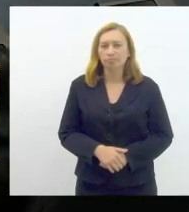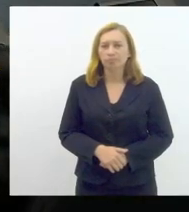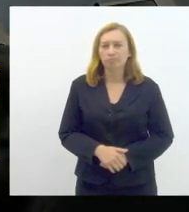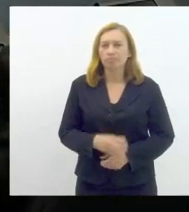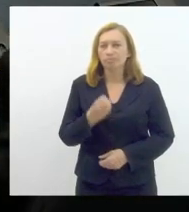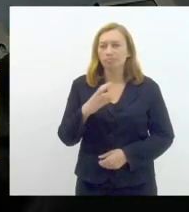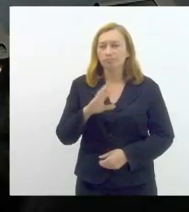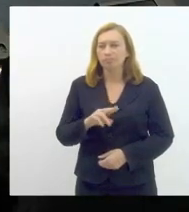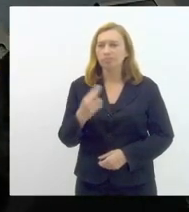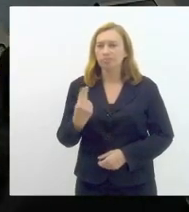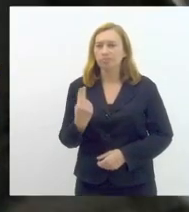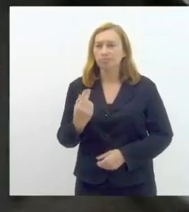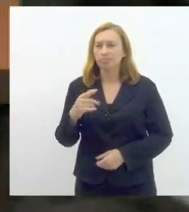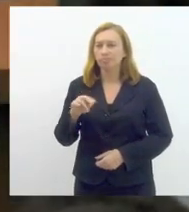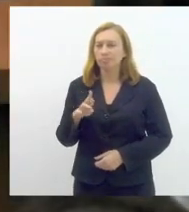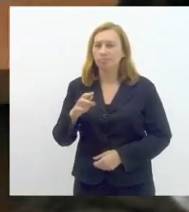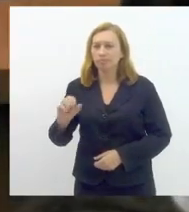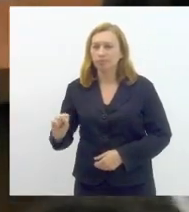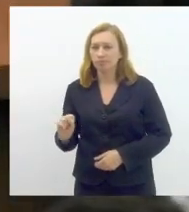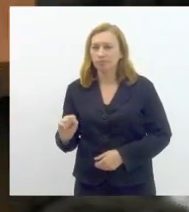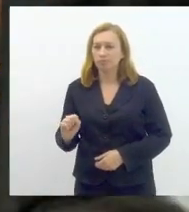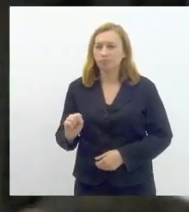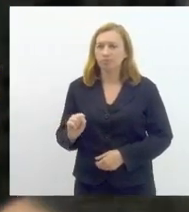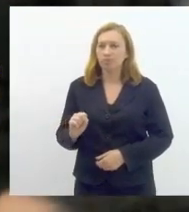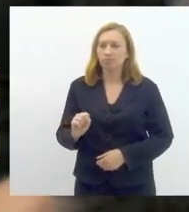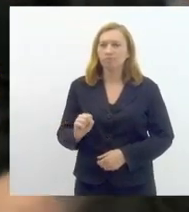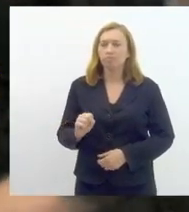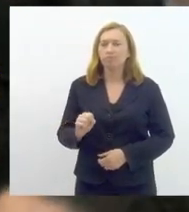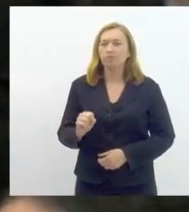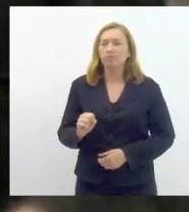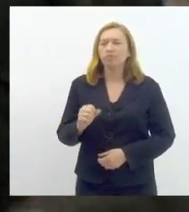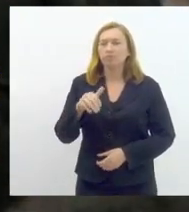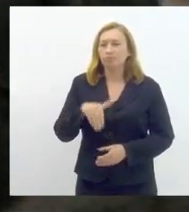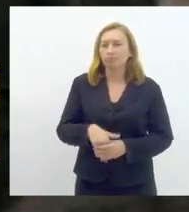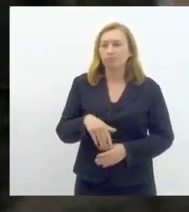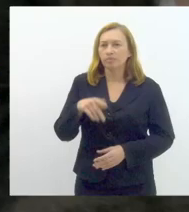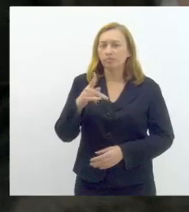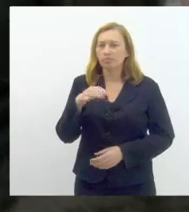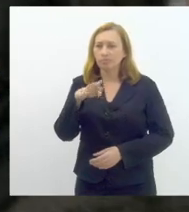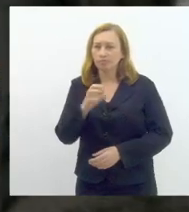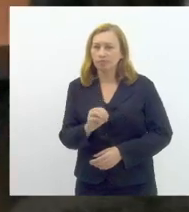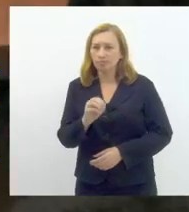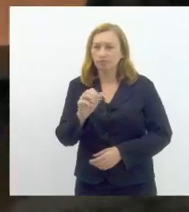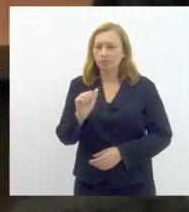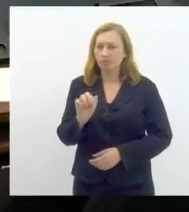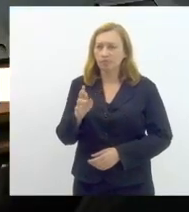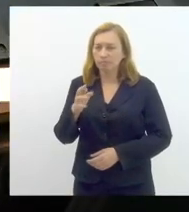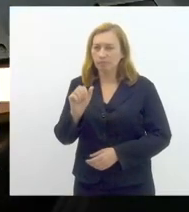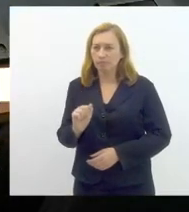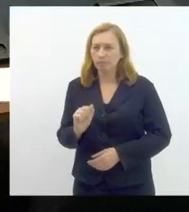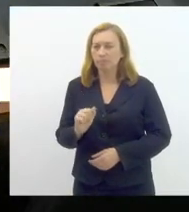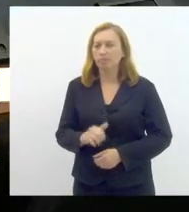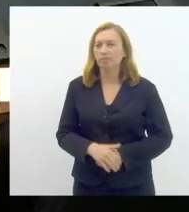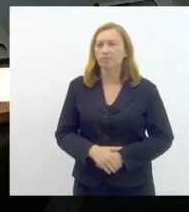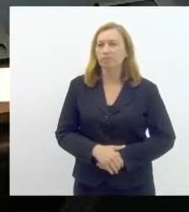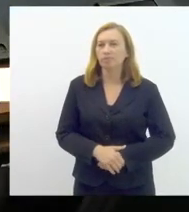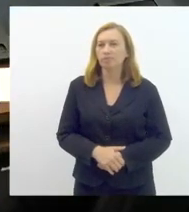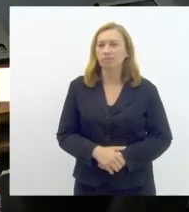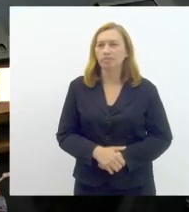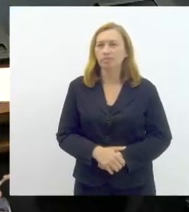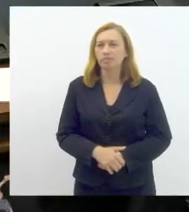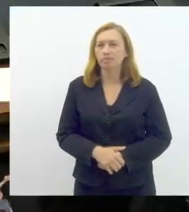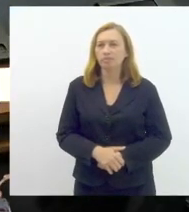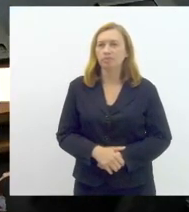Boa tarde, meu nome é Raíssa Reis Duarte, estou representando Itatiaia e voto no Pedro Henrique de Angra dos Reis.